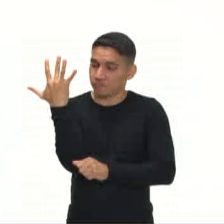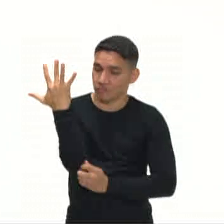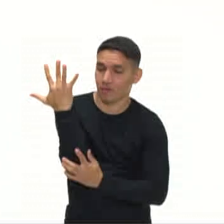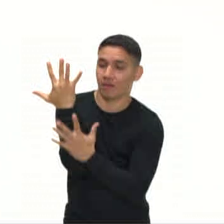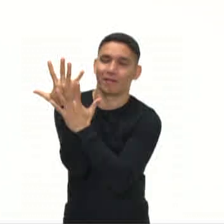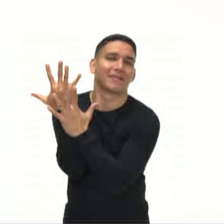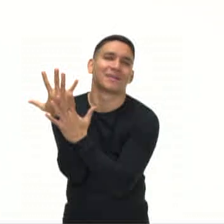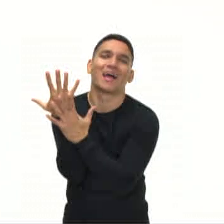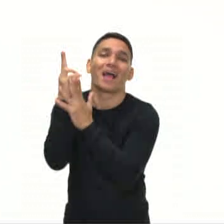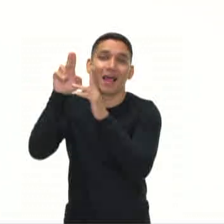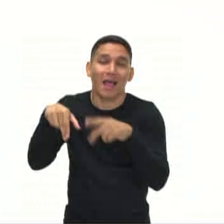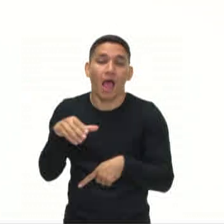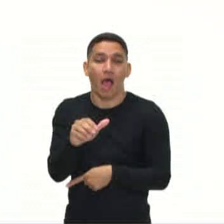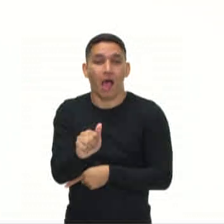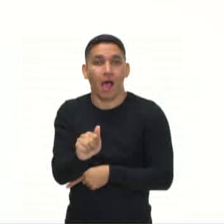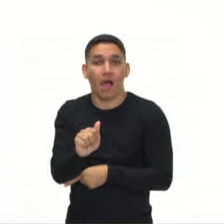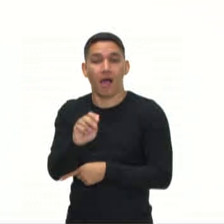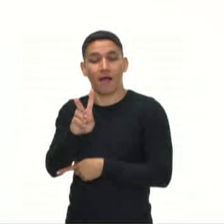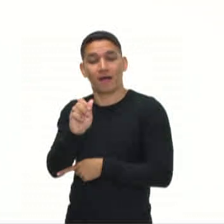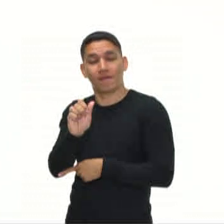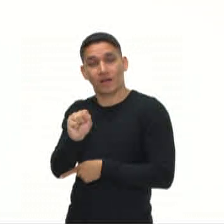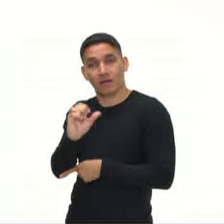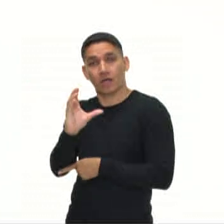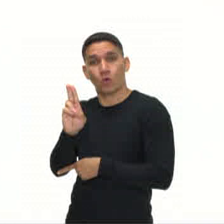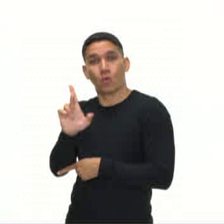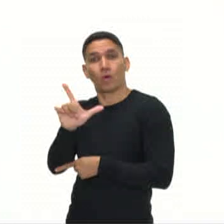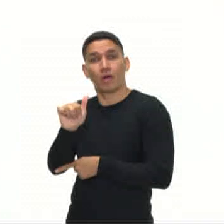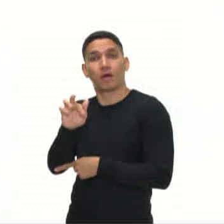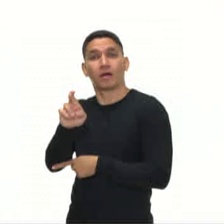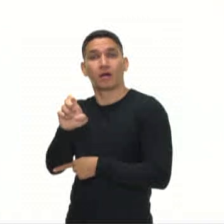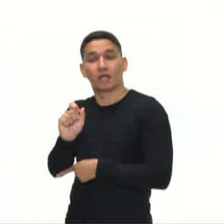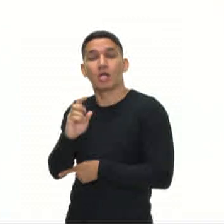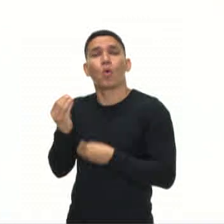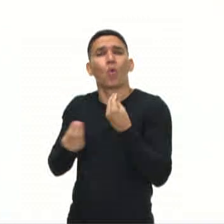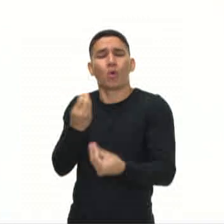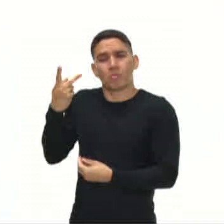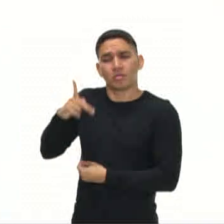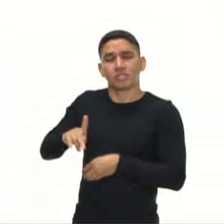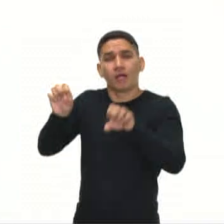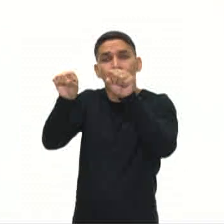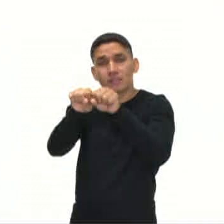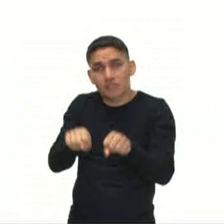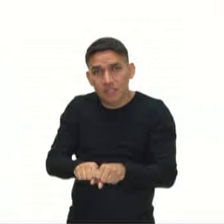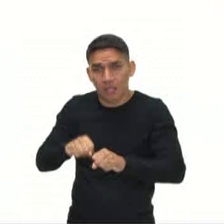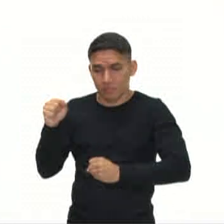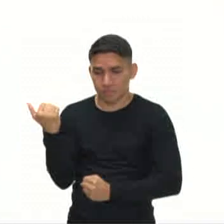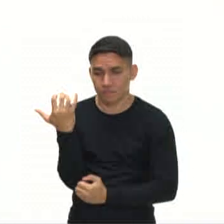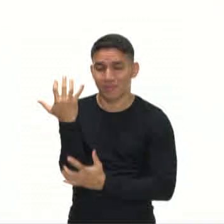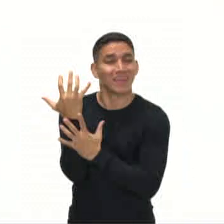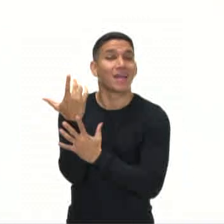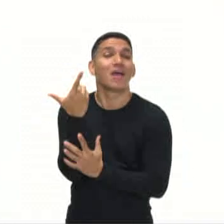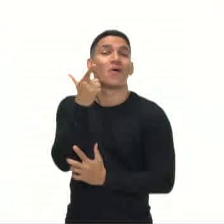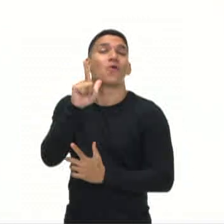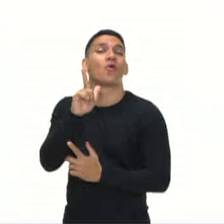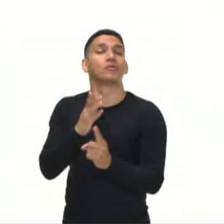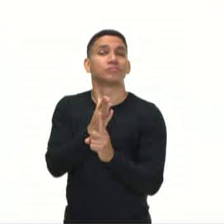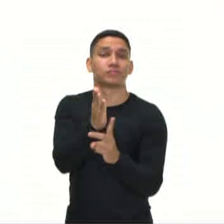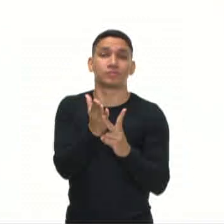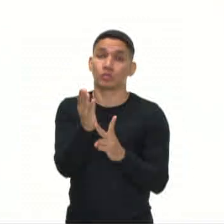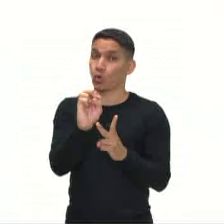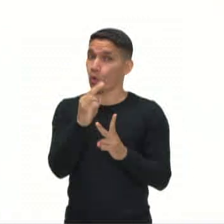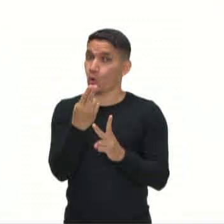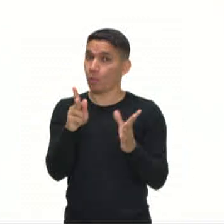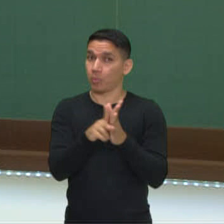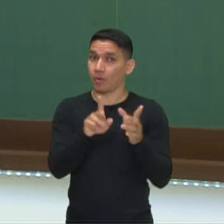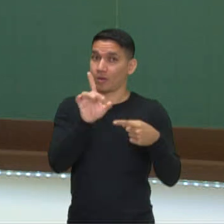E o processo de transporte de água e sais minerais dessas plantas ocorre por duas formas, ou pela